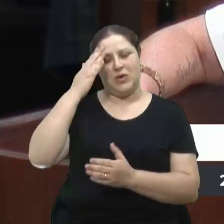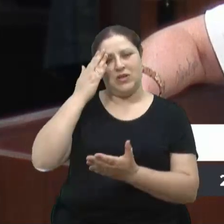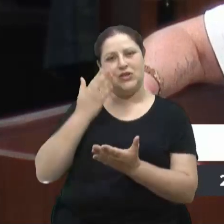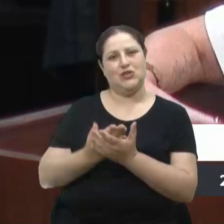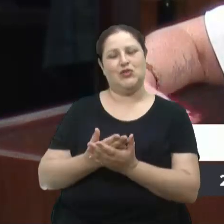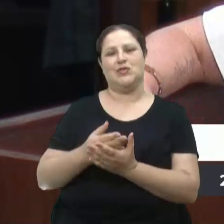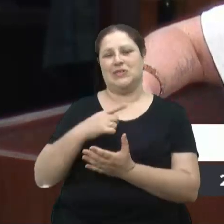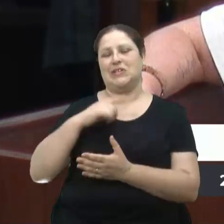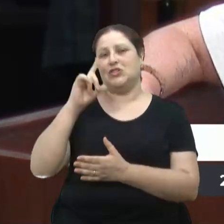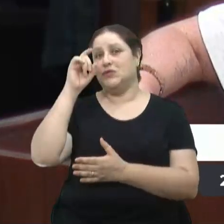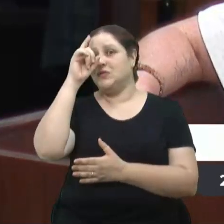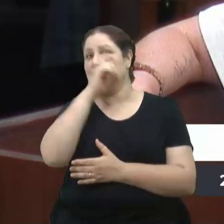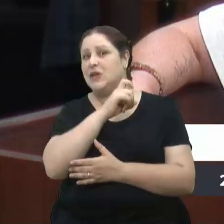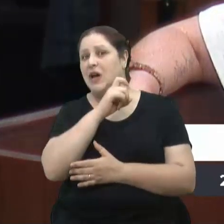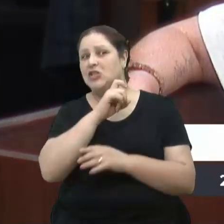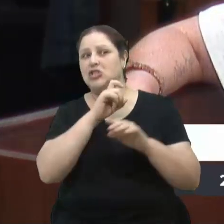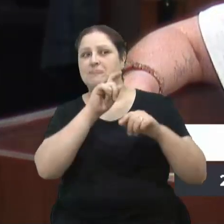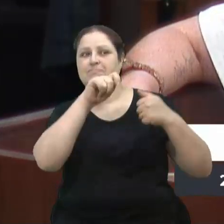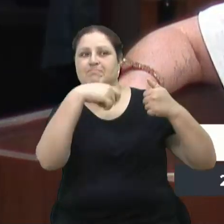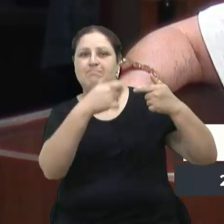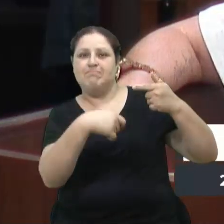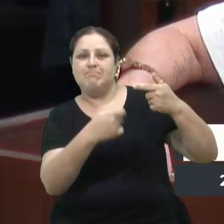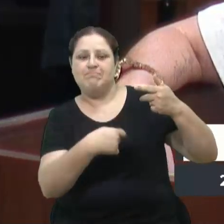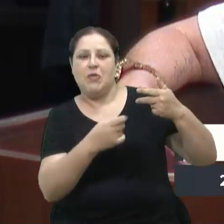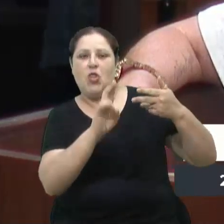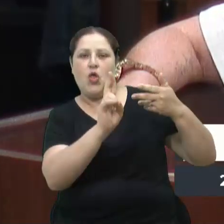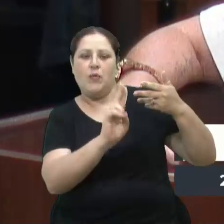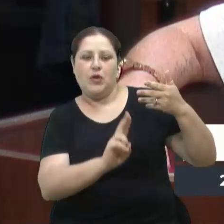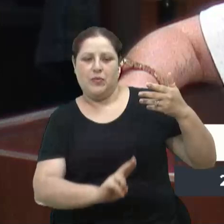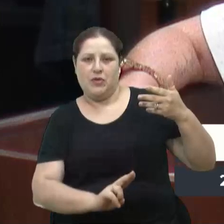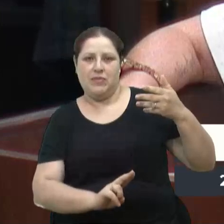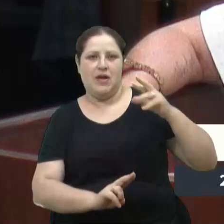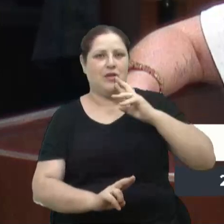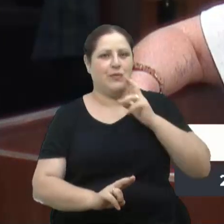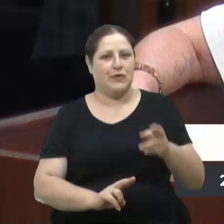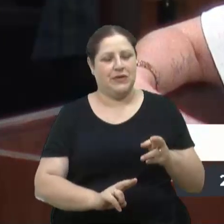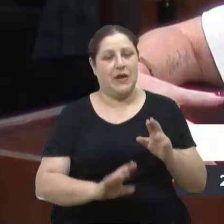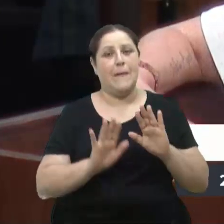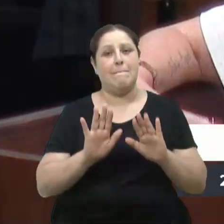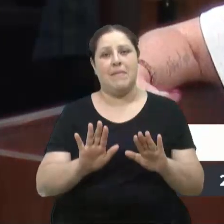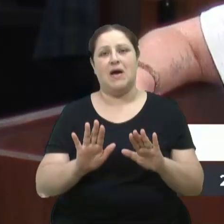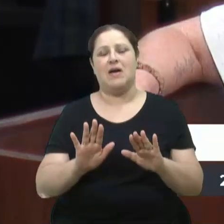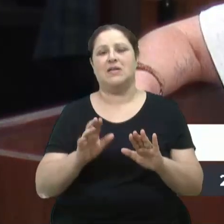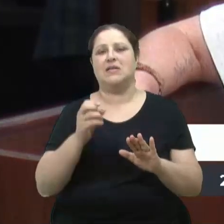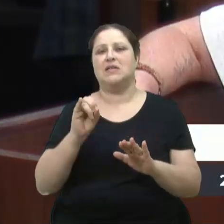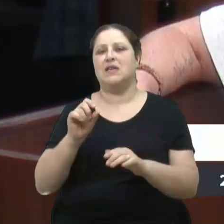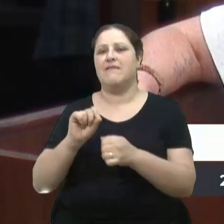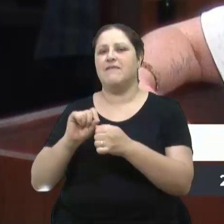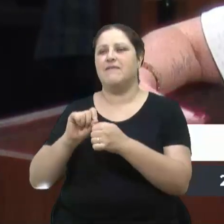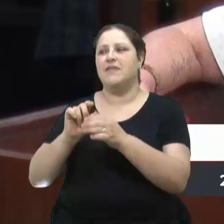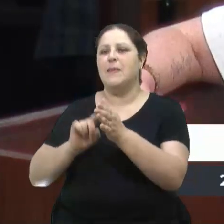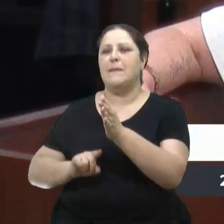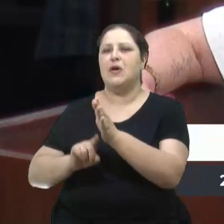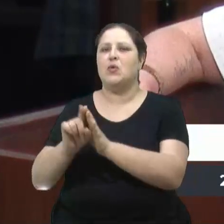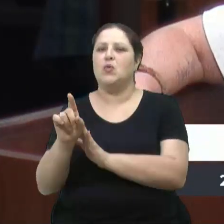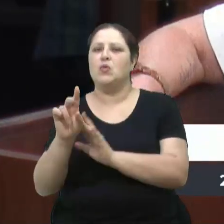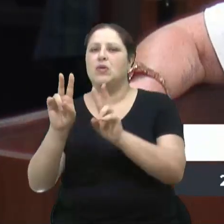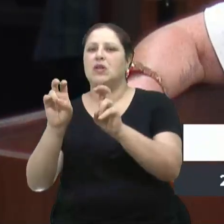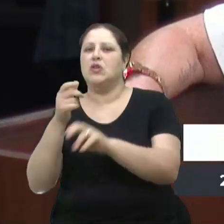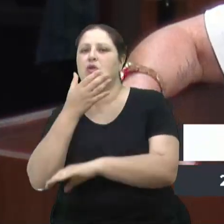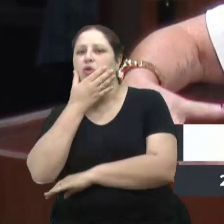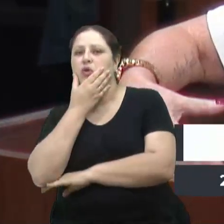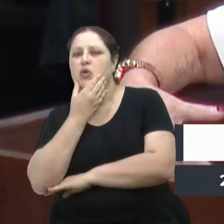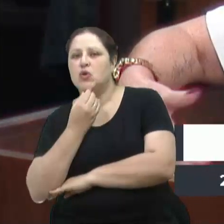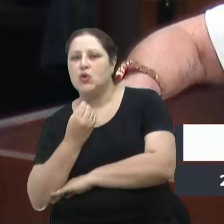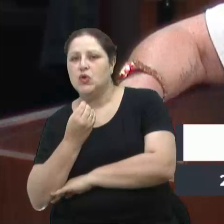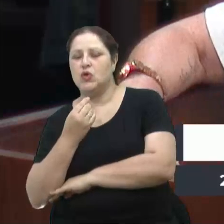responder o nome dessas mulheres. Mas quando eu fizer essa mesma pergunta de homens que